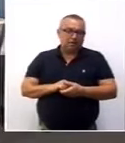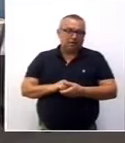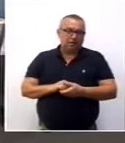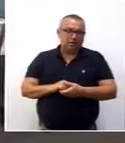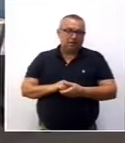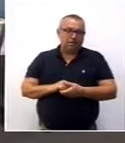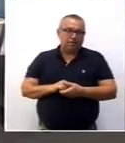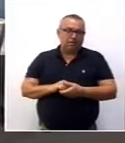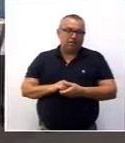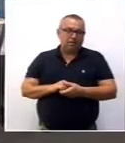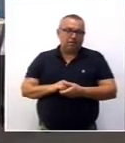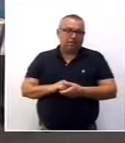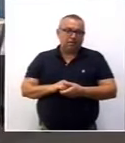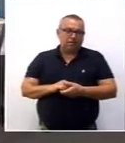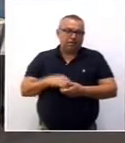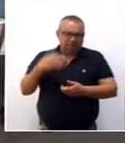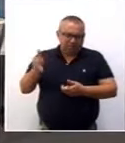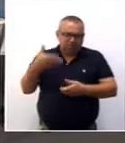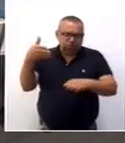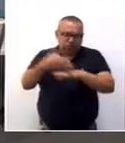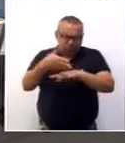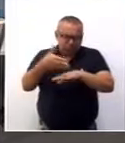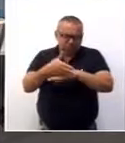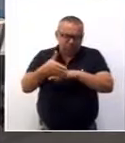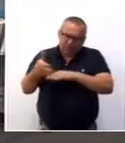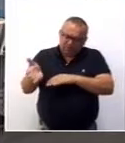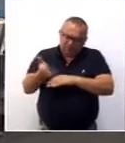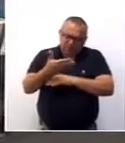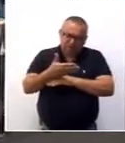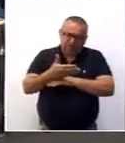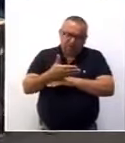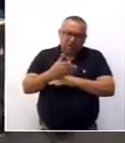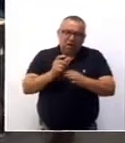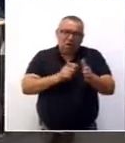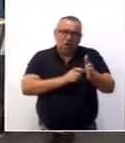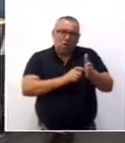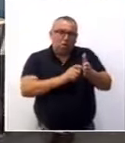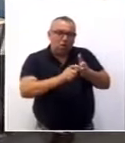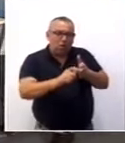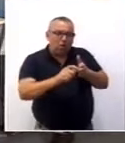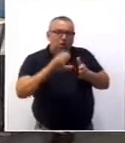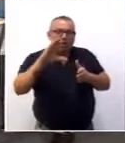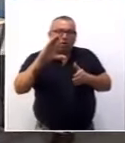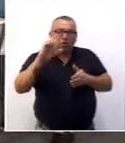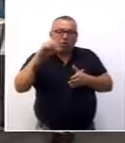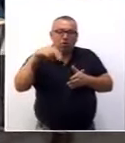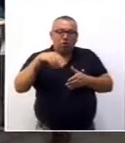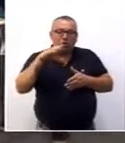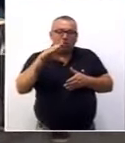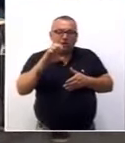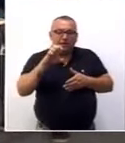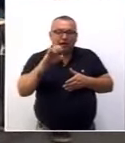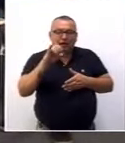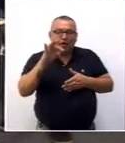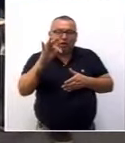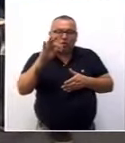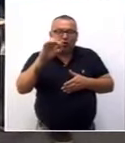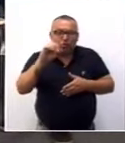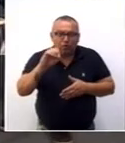vamos escrevendo. Vamos lá, participando. O que mais? Conceito, professor João também. Perfeito. O que